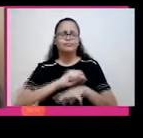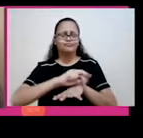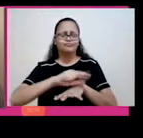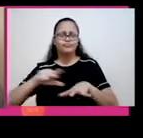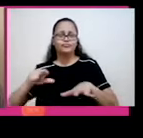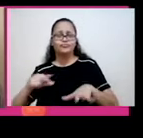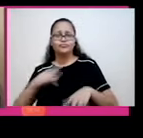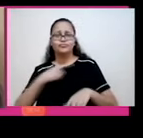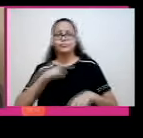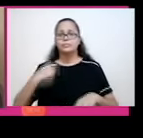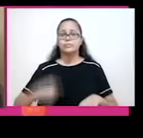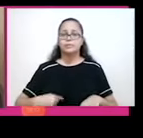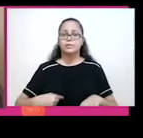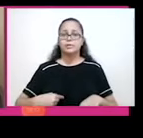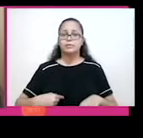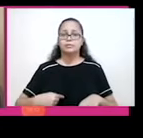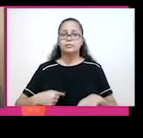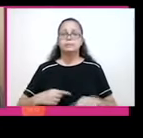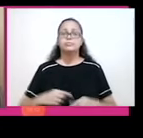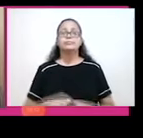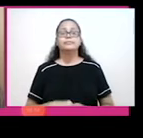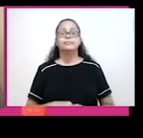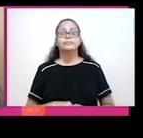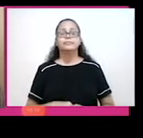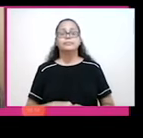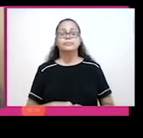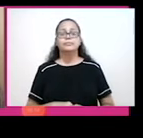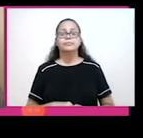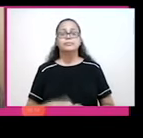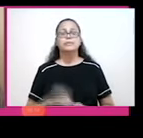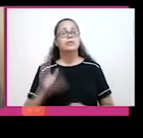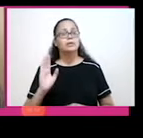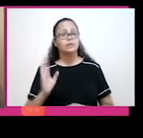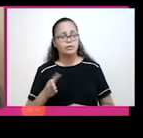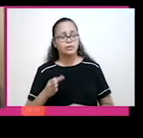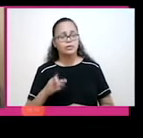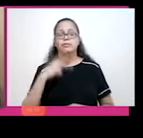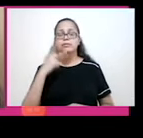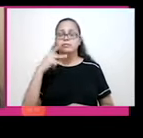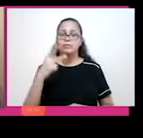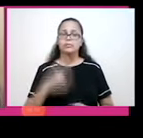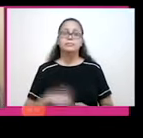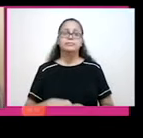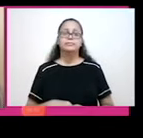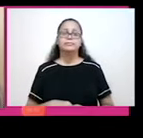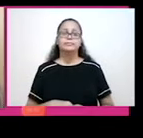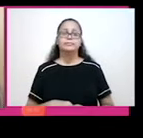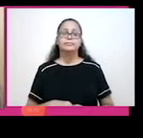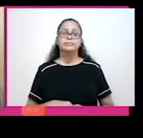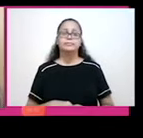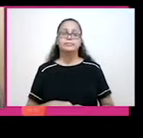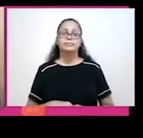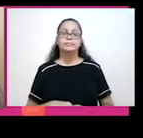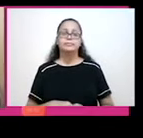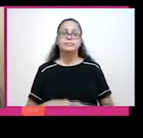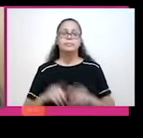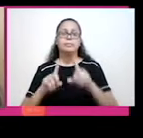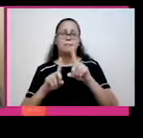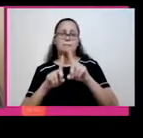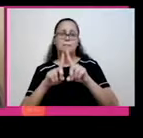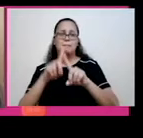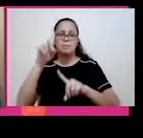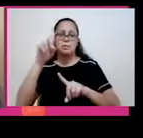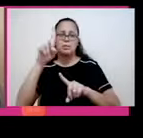minerais. Ele sustenta a indústria pesada, certo? Já já nós vamos falar o que é a indústria pesada. Tem elevado